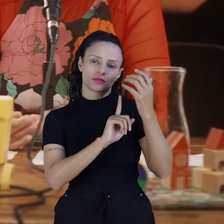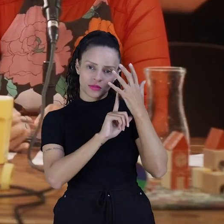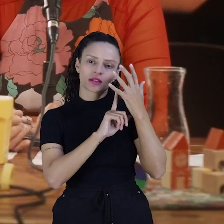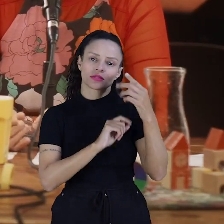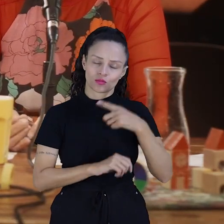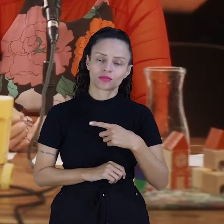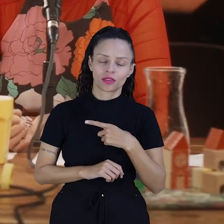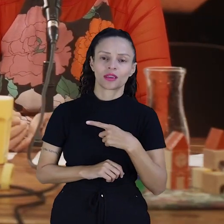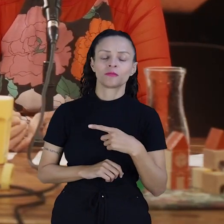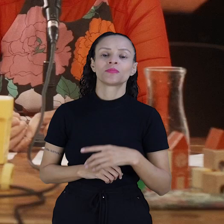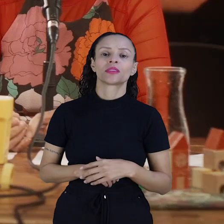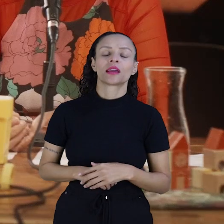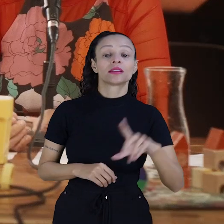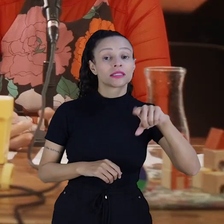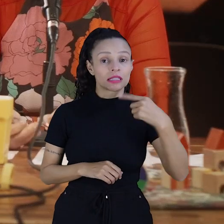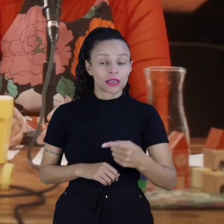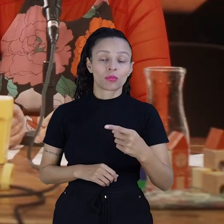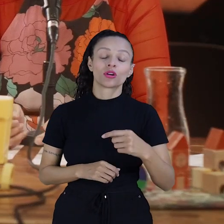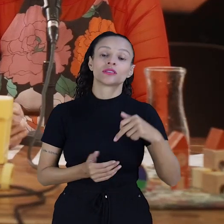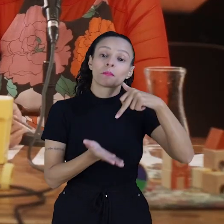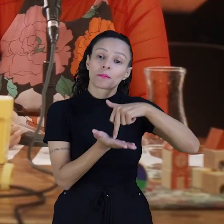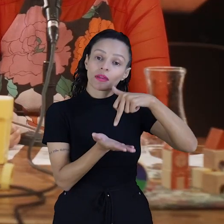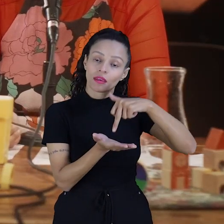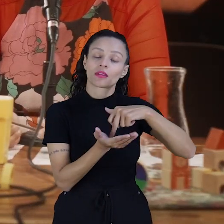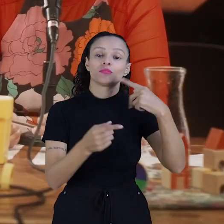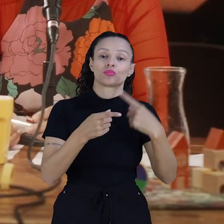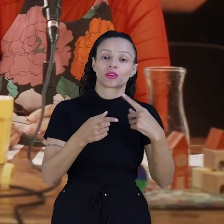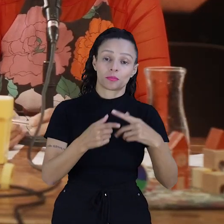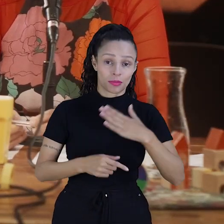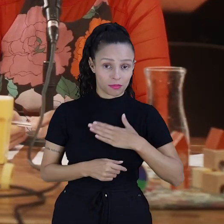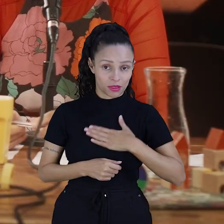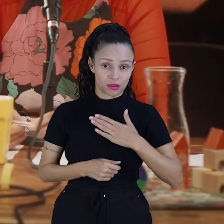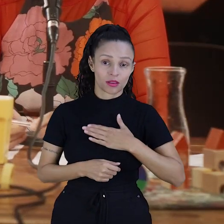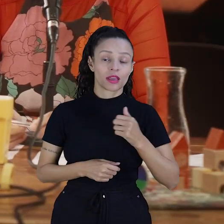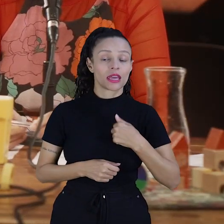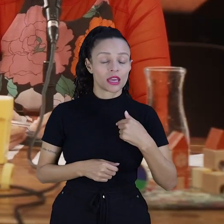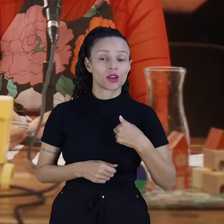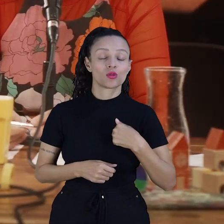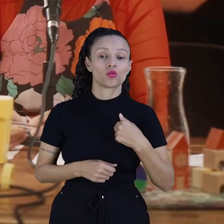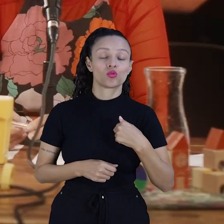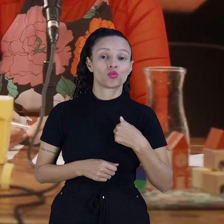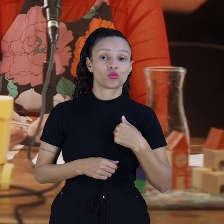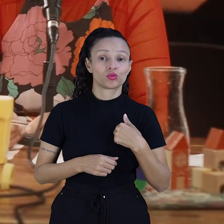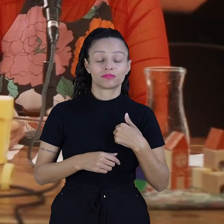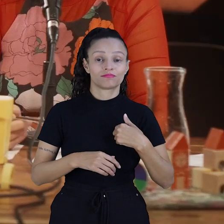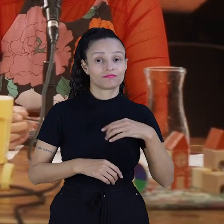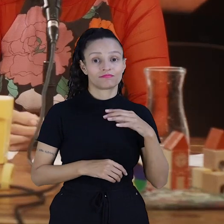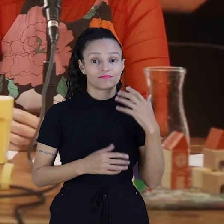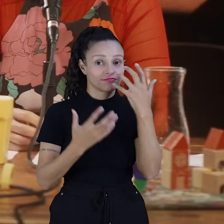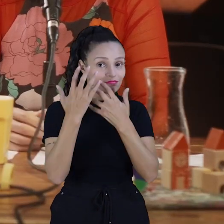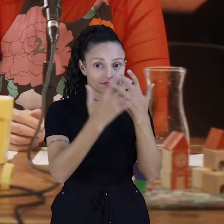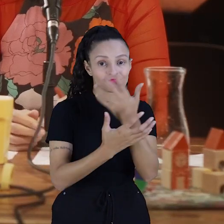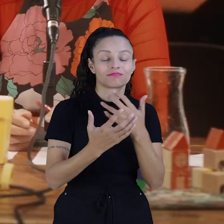essa inspiração. E depois a ideia do Pererê é porque, para mim, Guga, eu sou aficionado